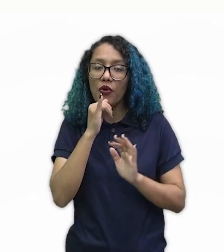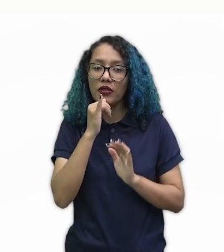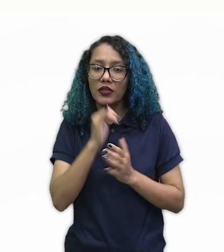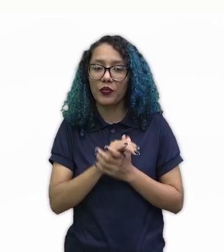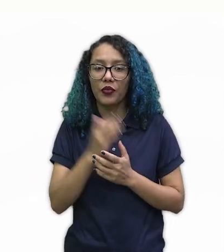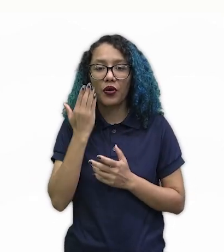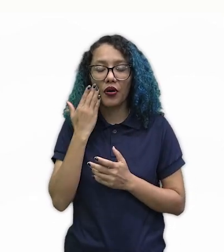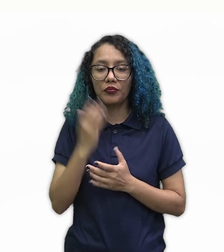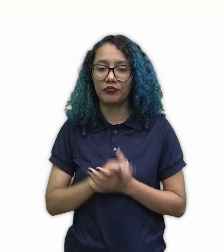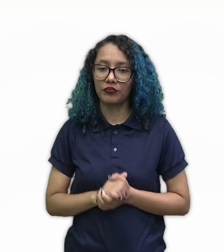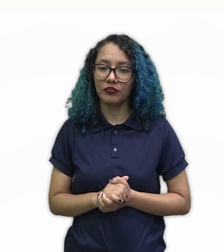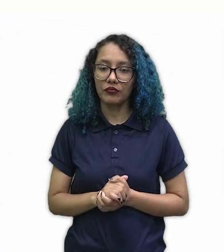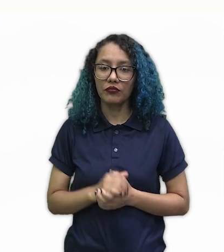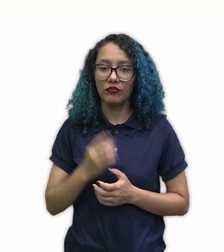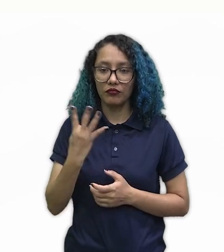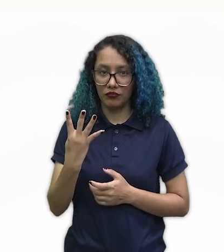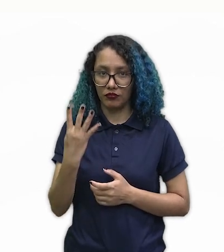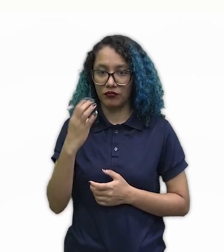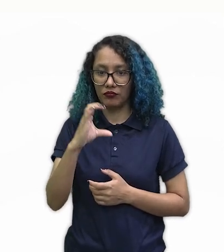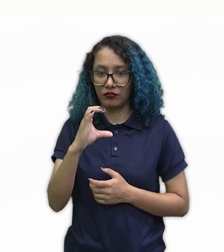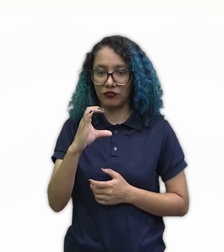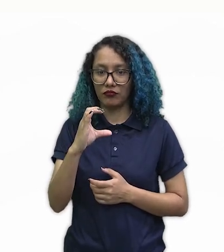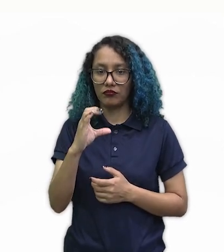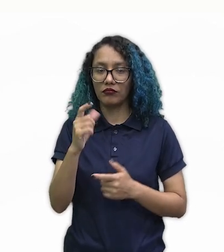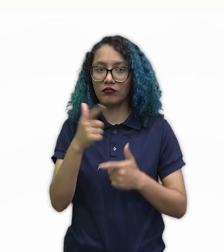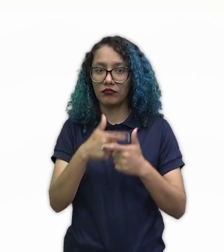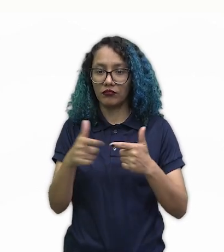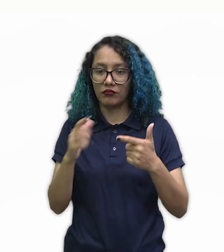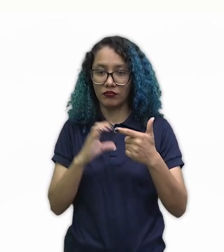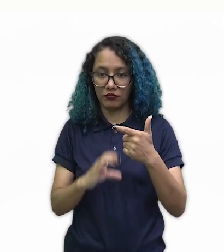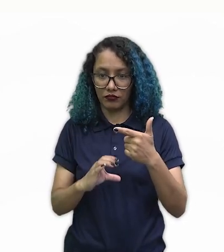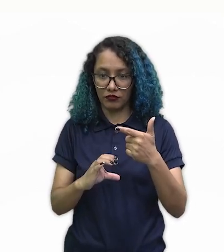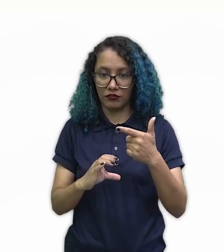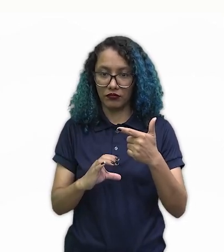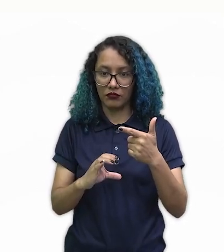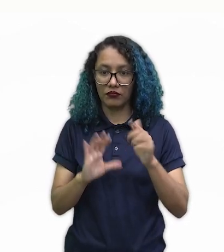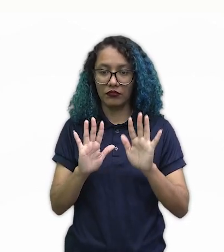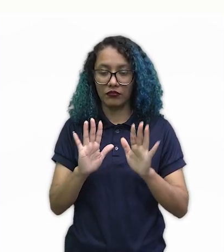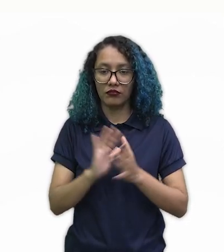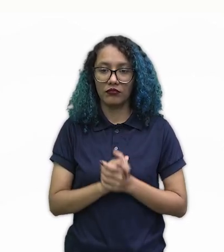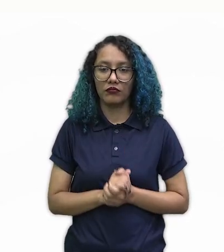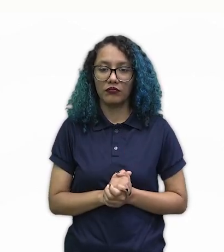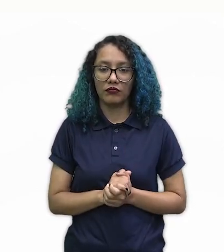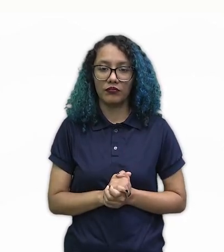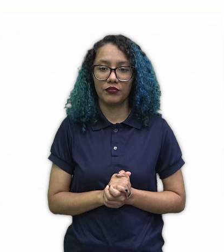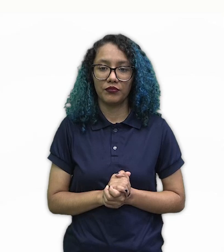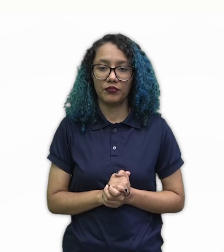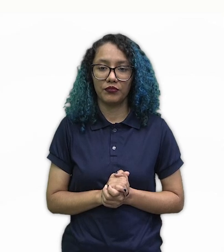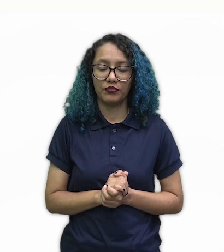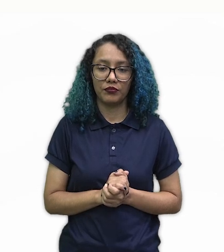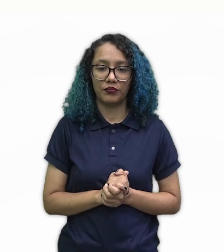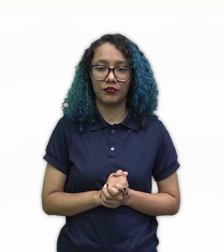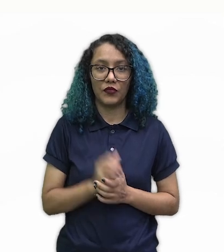aqui, ó, 4C sobre C. Deixa eu apagar aqui que ficou um pouco feio, peraí.